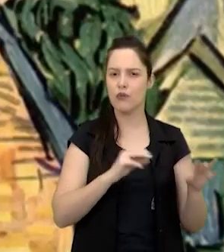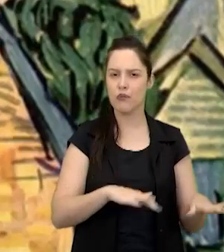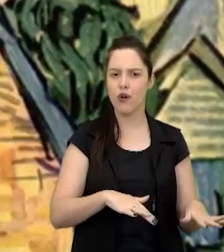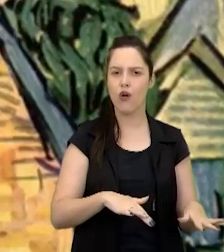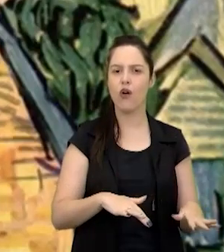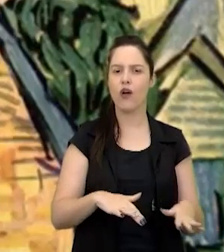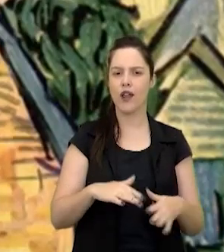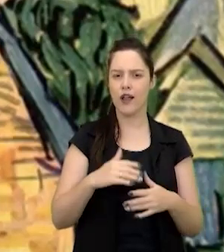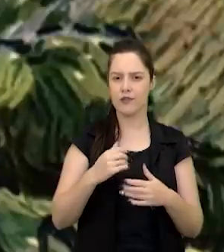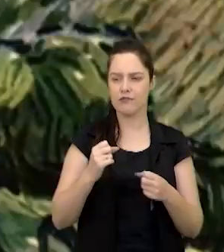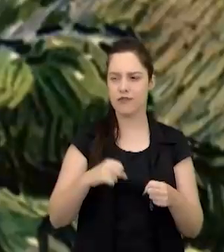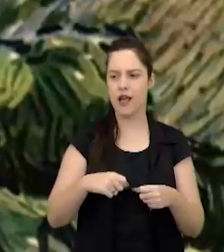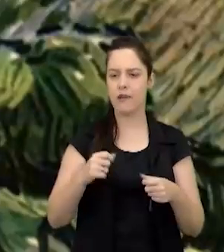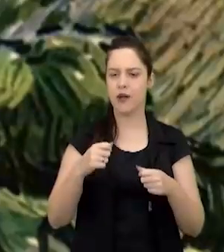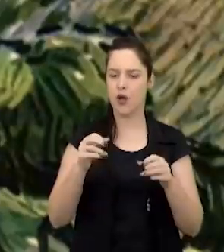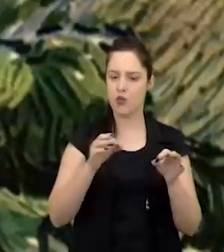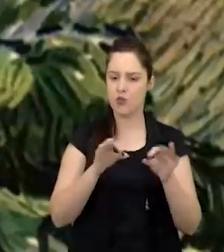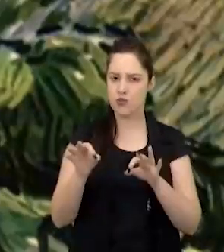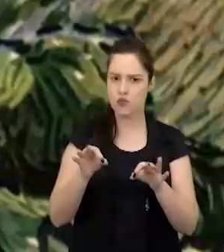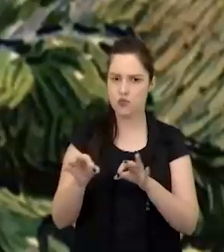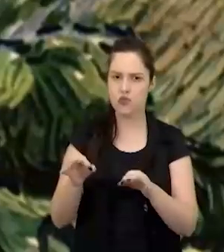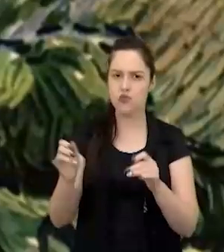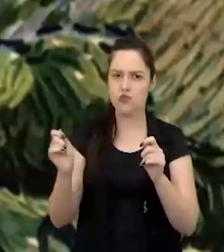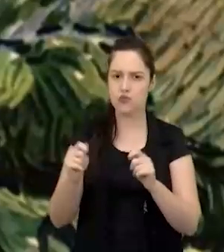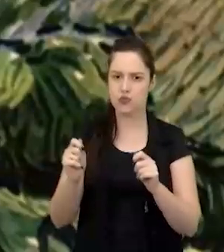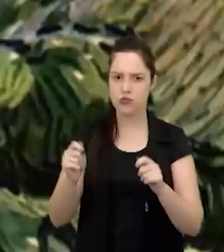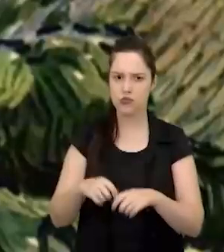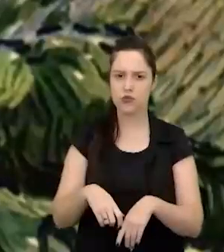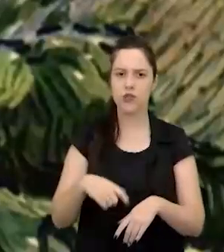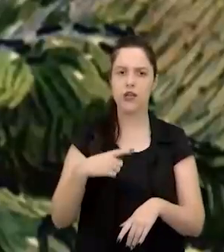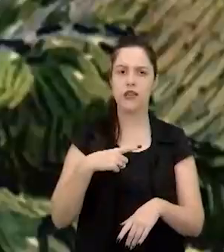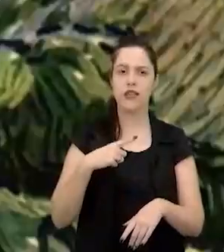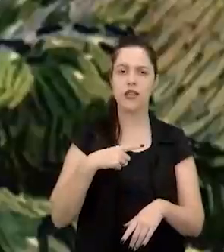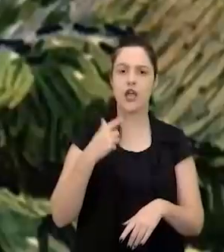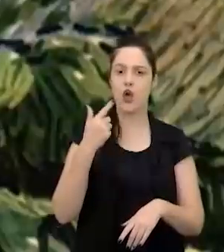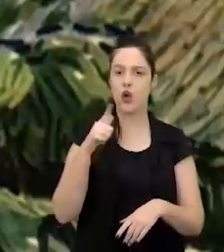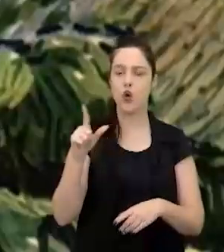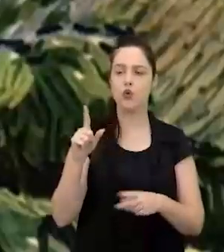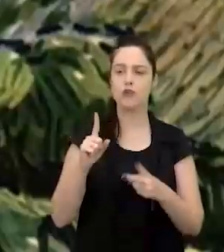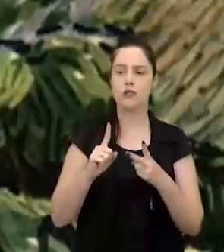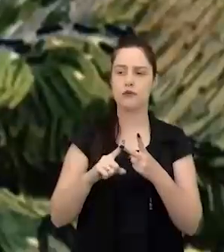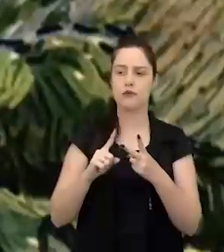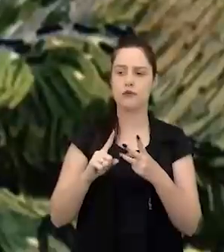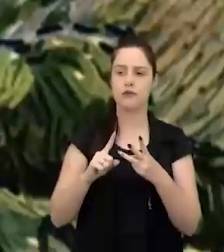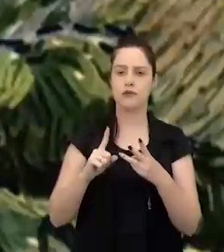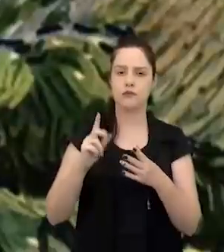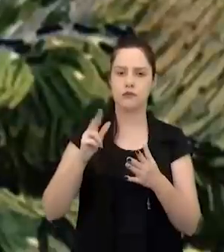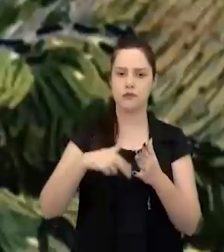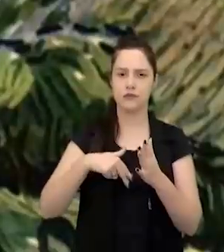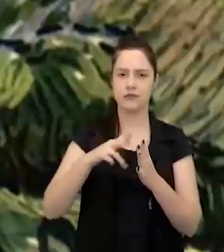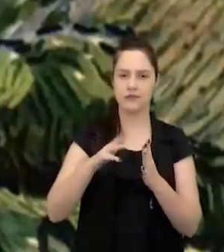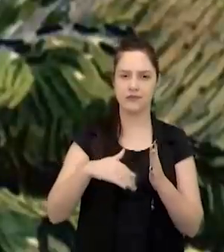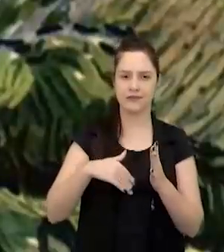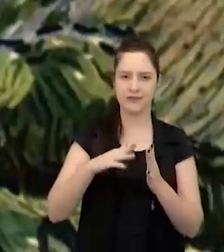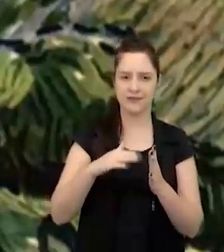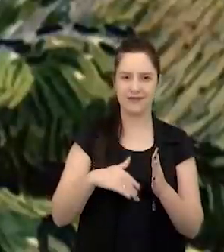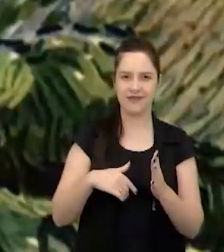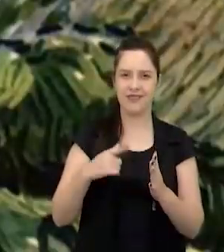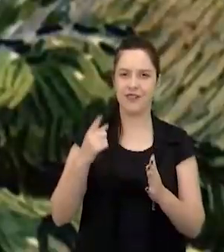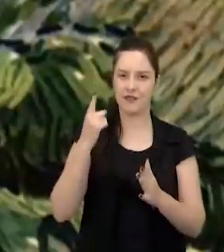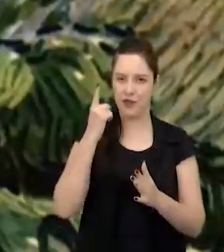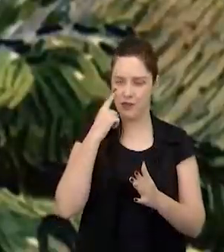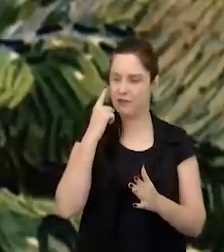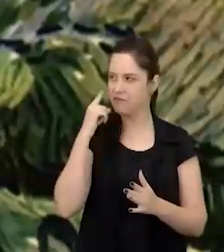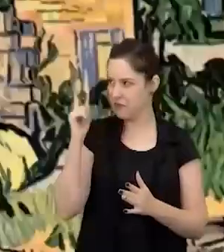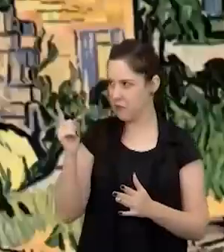organização, né? Exatamente, Pro Mauro. Vamos lá para a nossa segunda obra, então temos mais uma... Adoro essa pintura. Mas gosta, Pro? Muito bom,